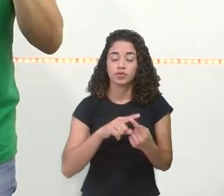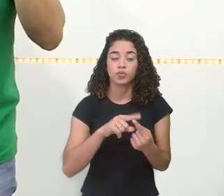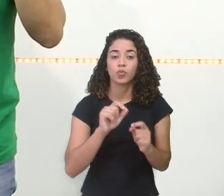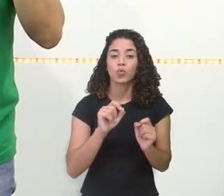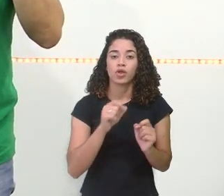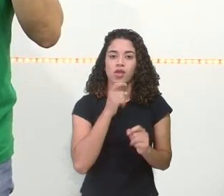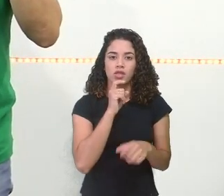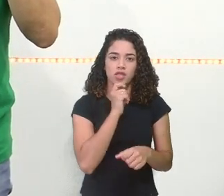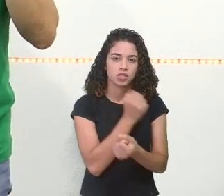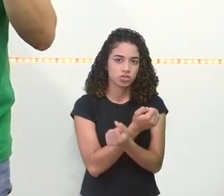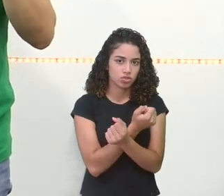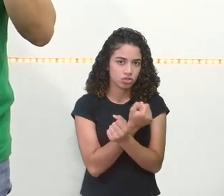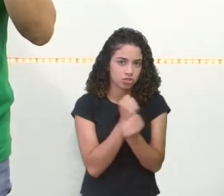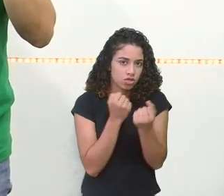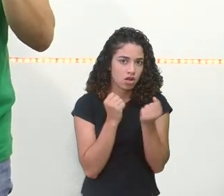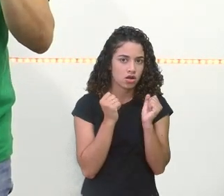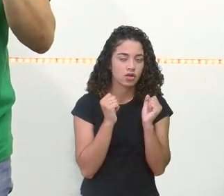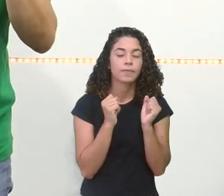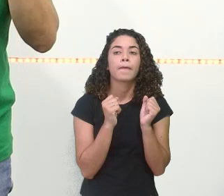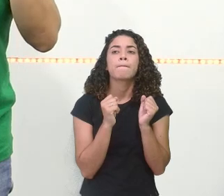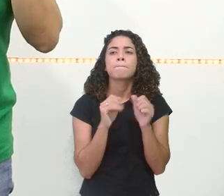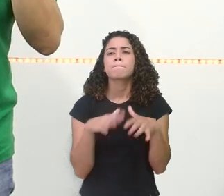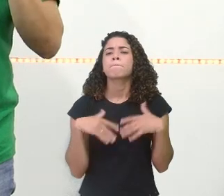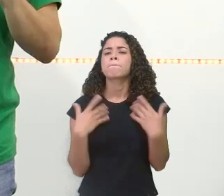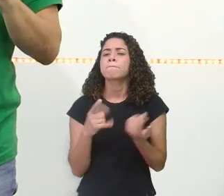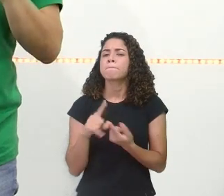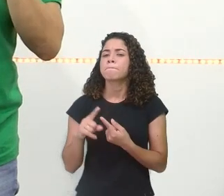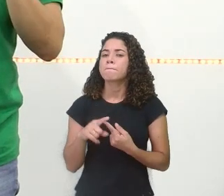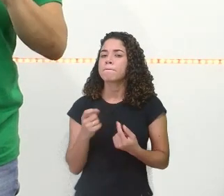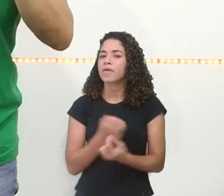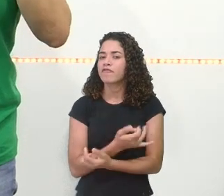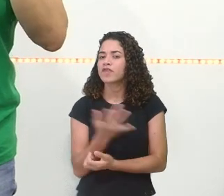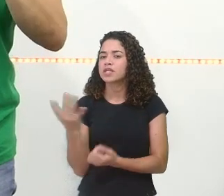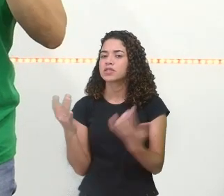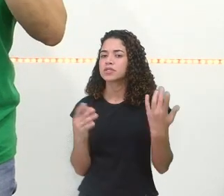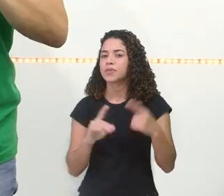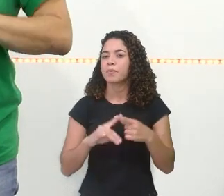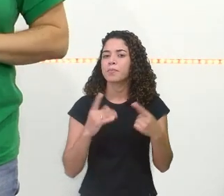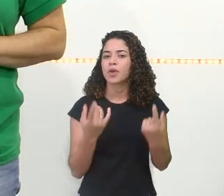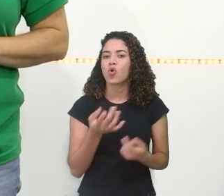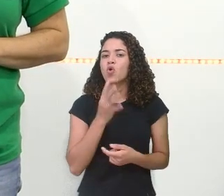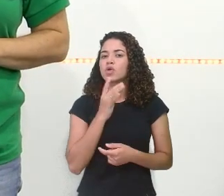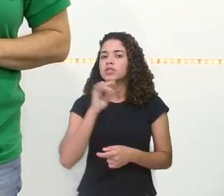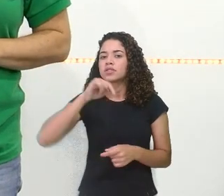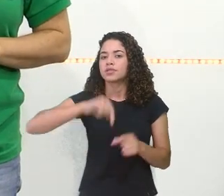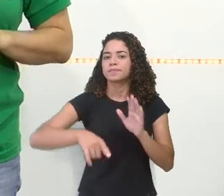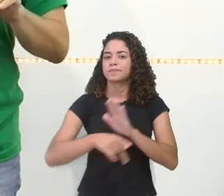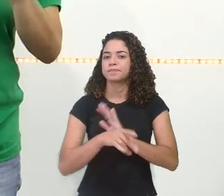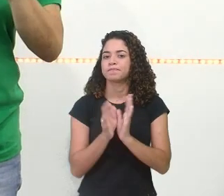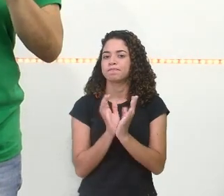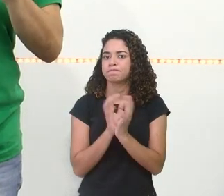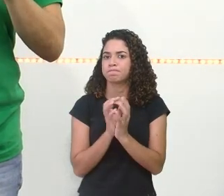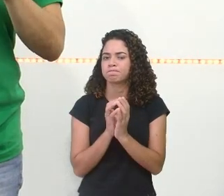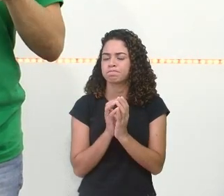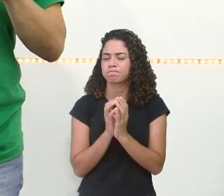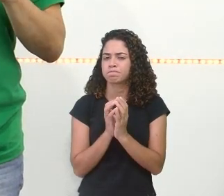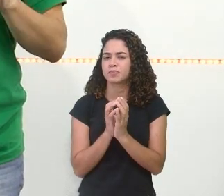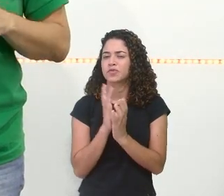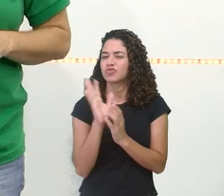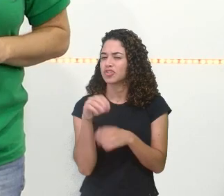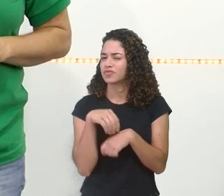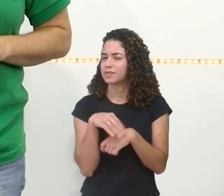Então, quais os tipos de vegetação mais comuns em Pernambuco? Eu acabei dando meio